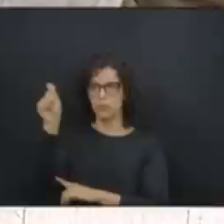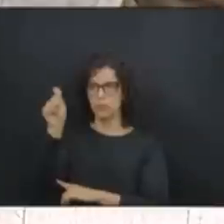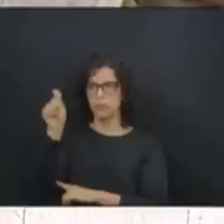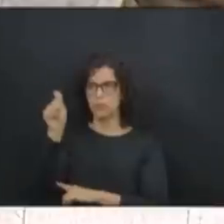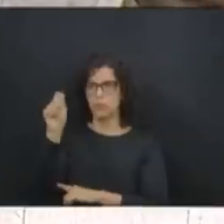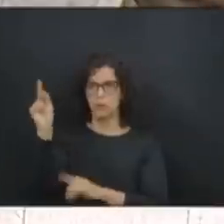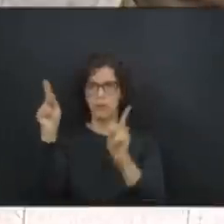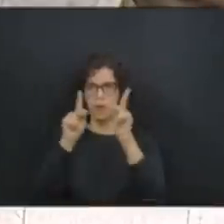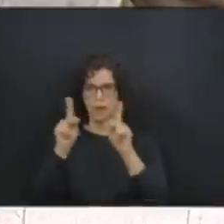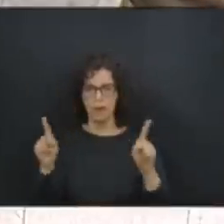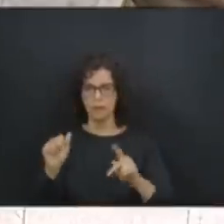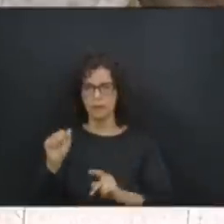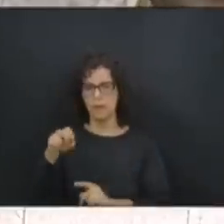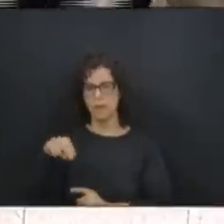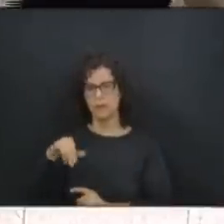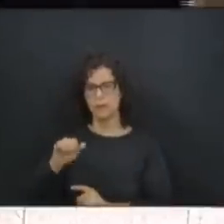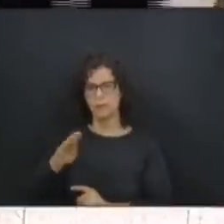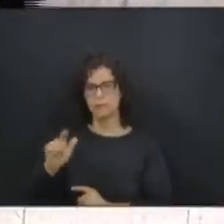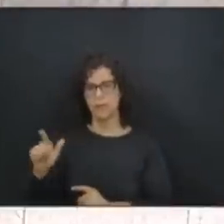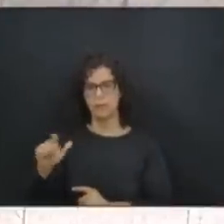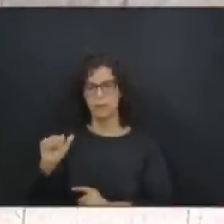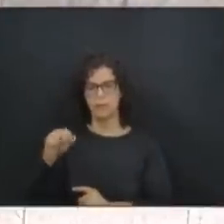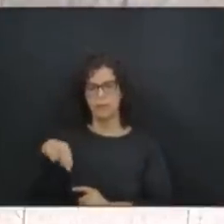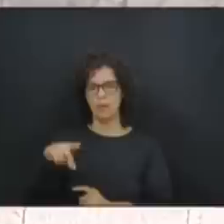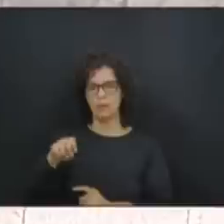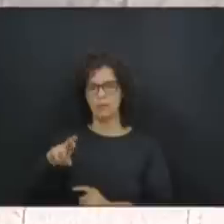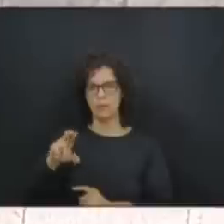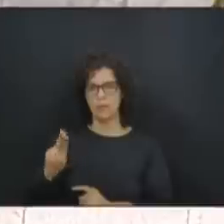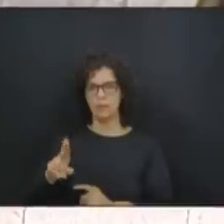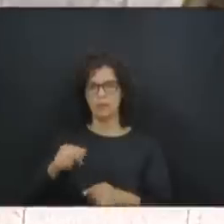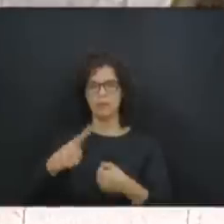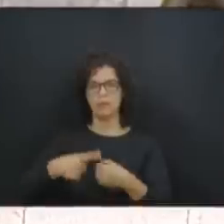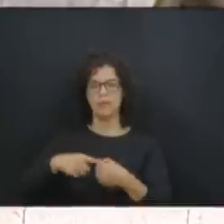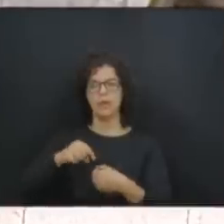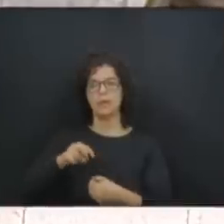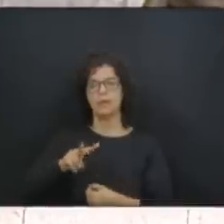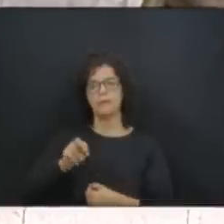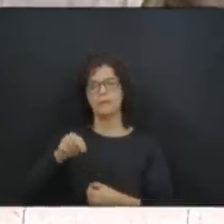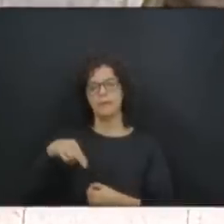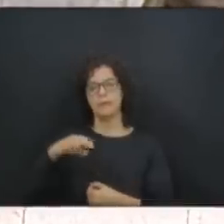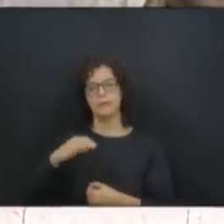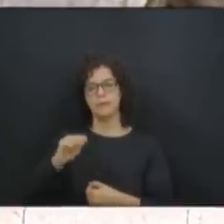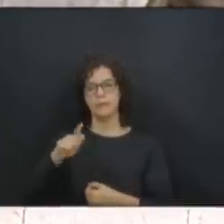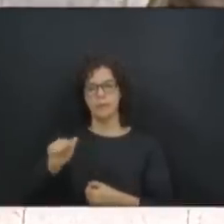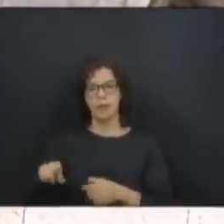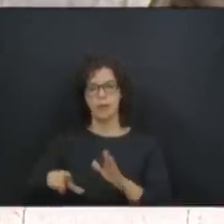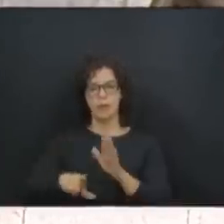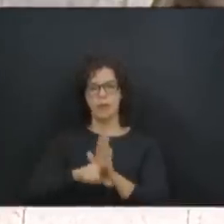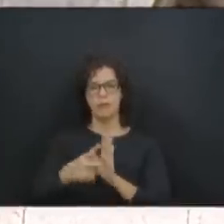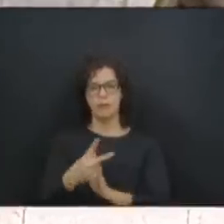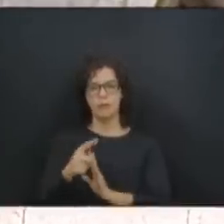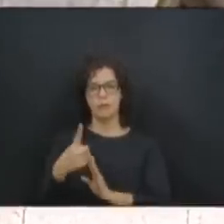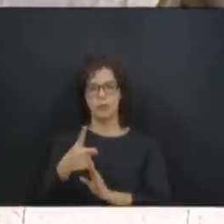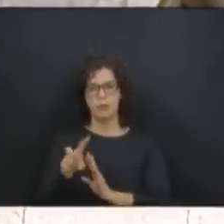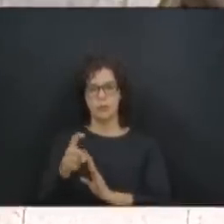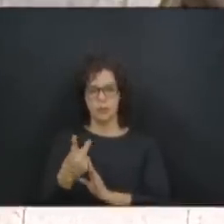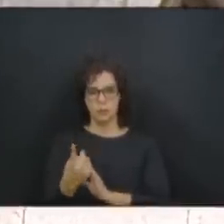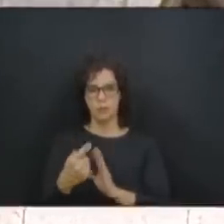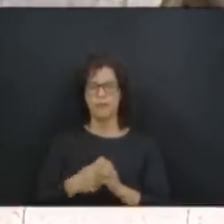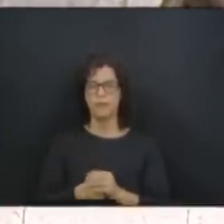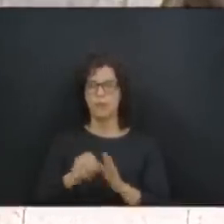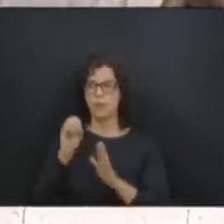pela paz Aníbal Andraus com sede do município de Wenceslau Braz convertido na lei 21 151